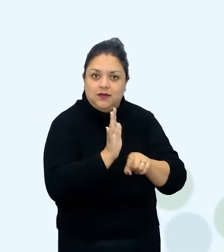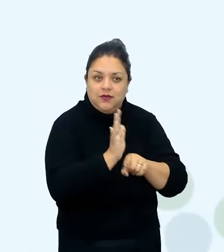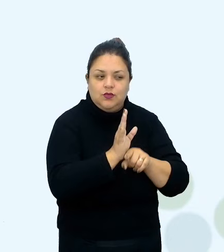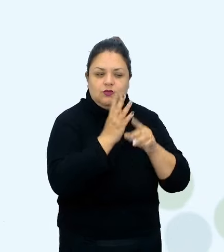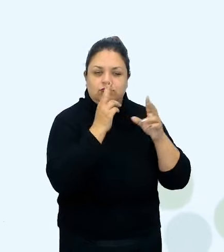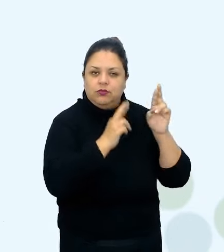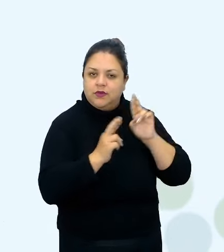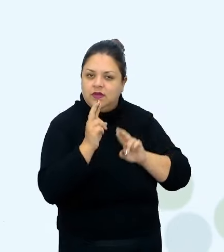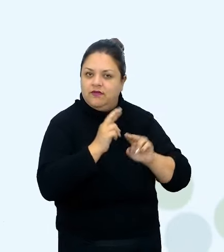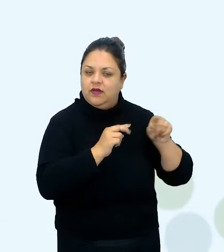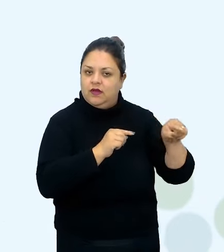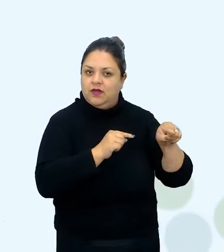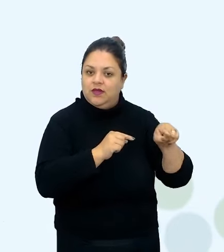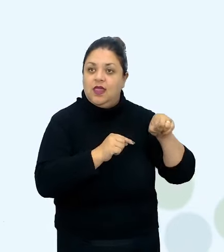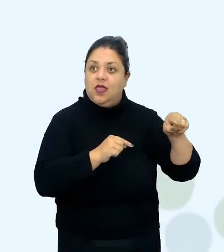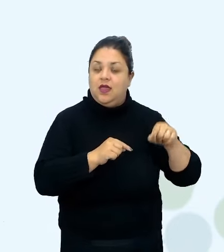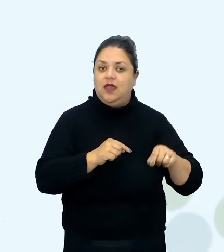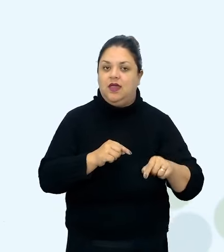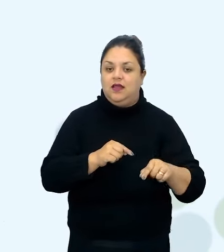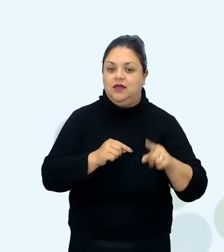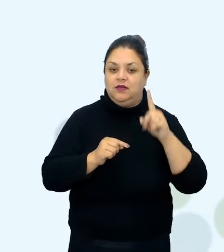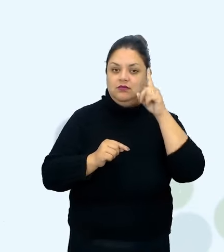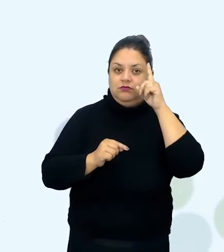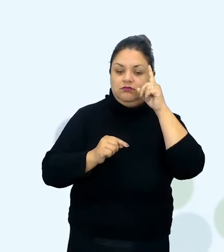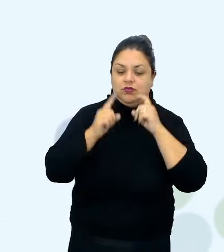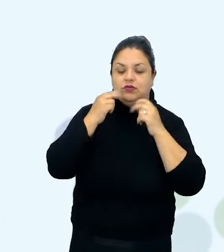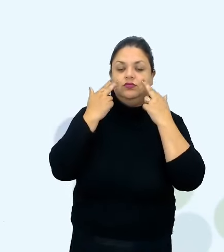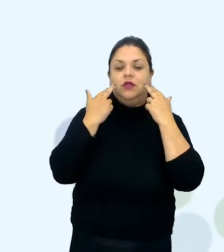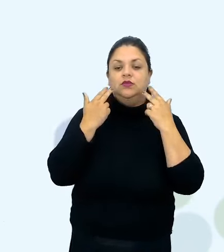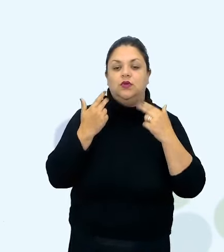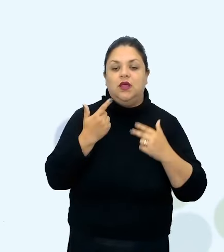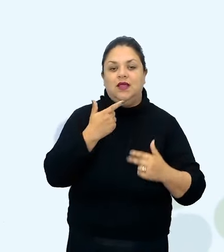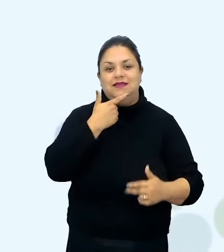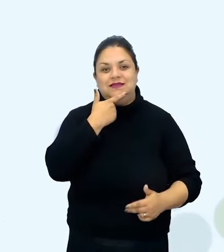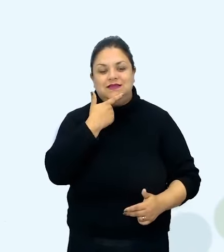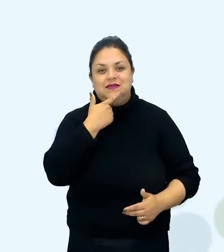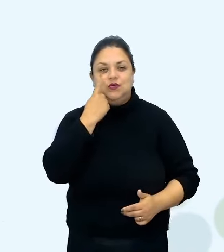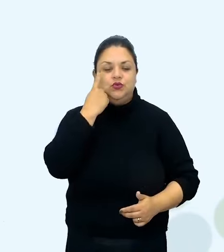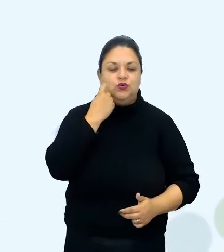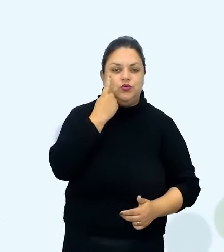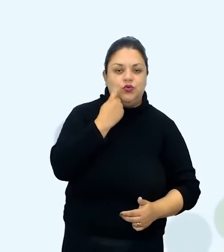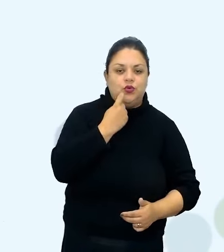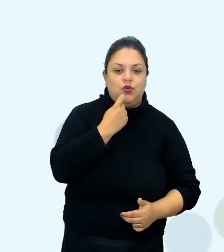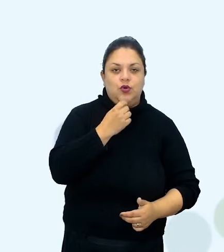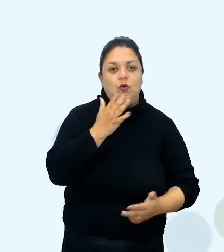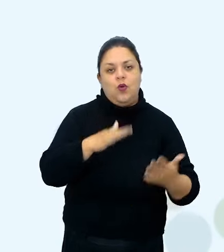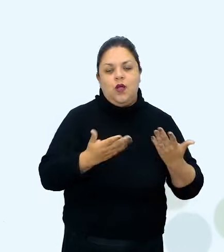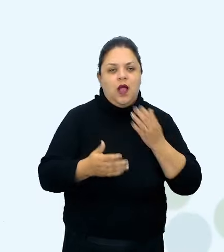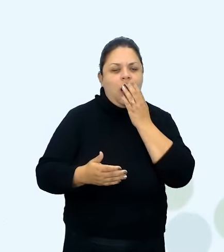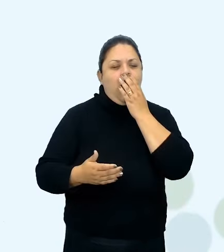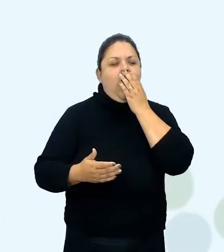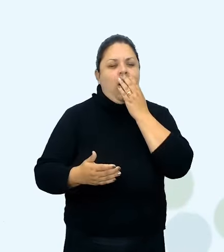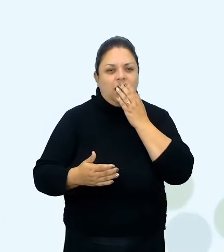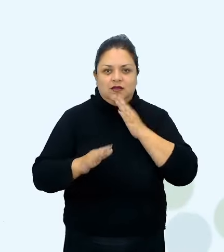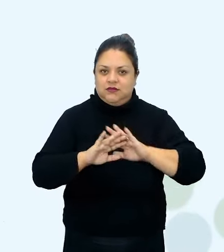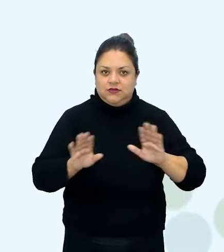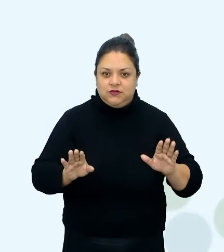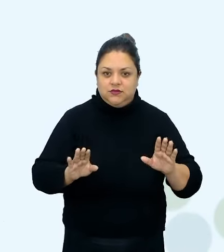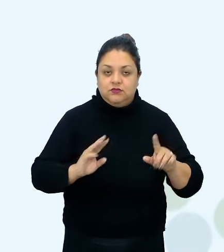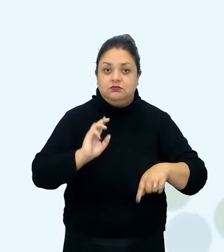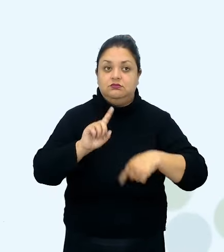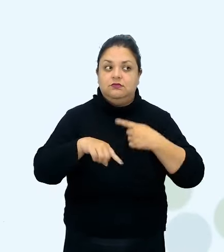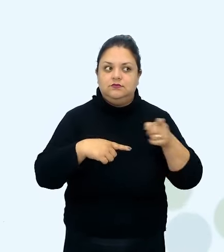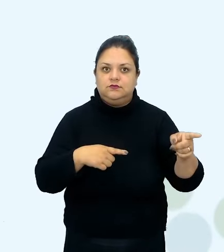Então, a criança vai sair de uma expressão natural, como sorrir, chorar, né, ou bocejar, e vai depois,